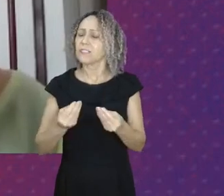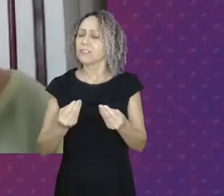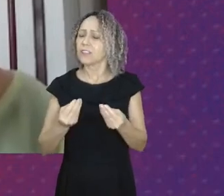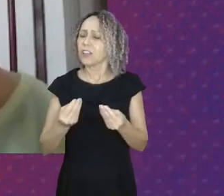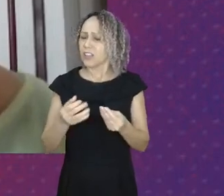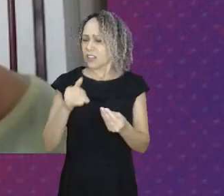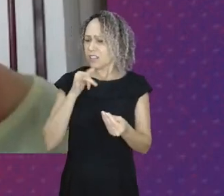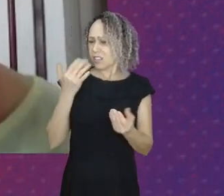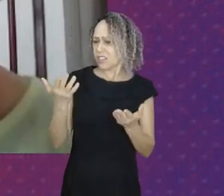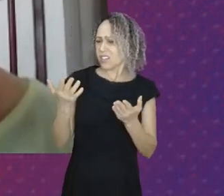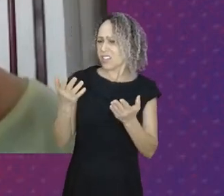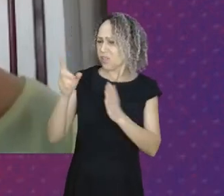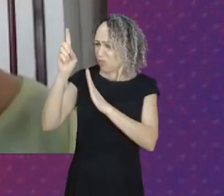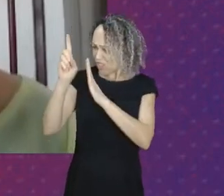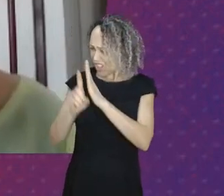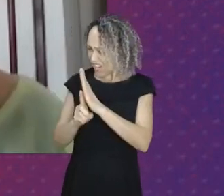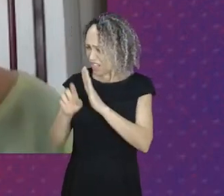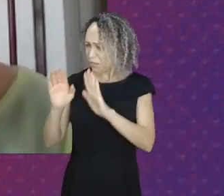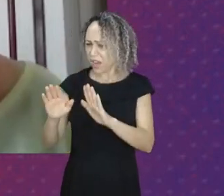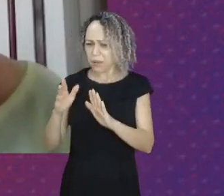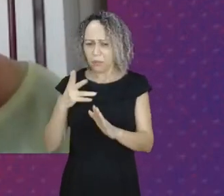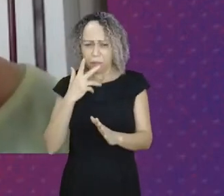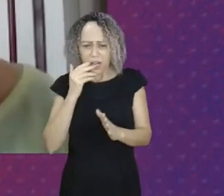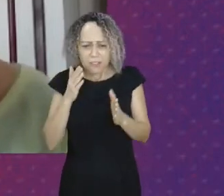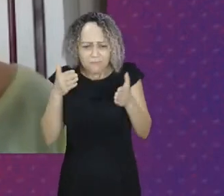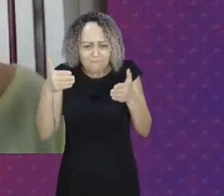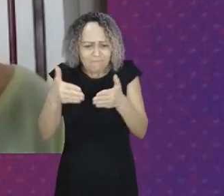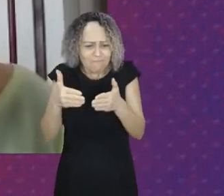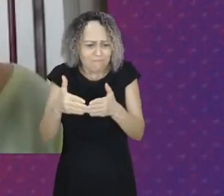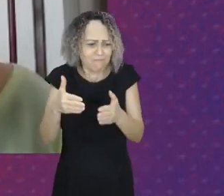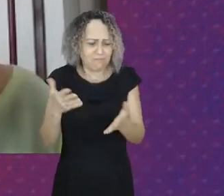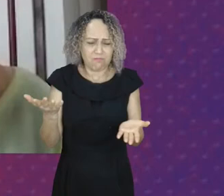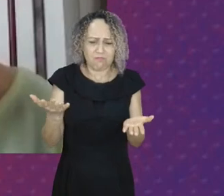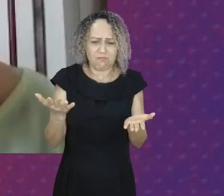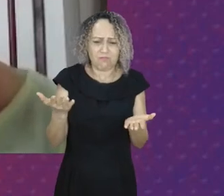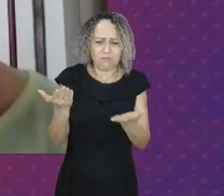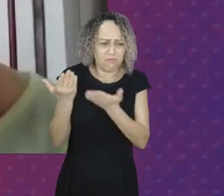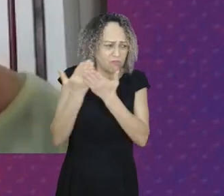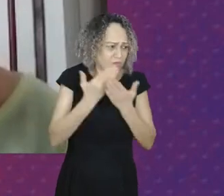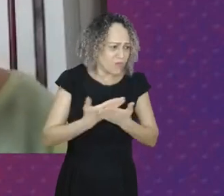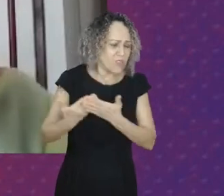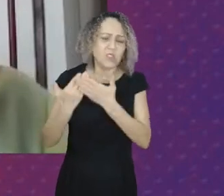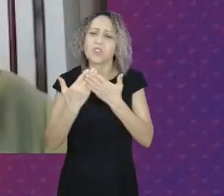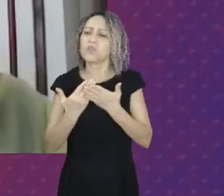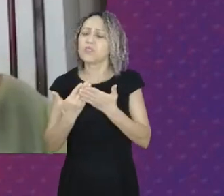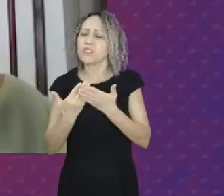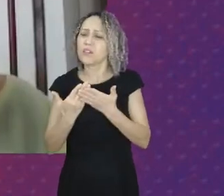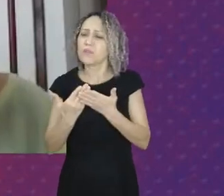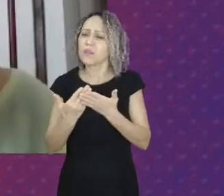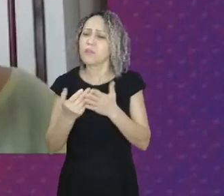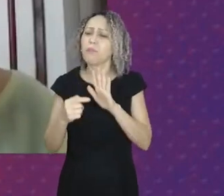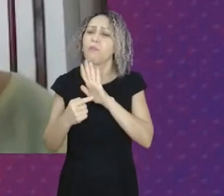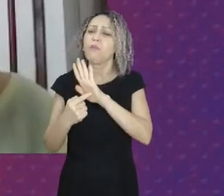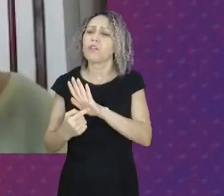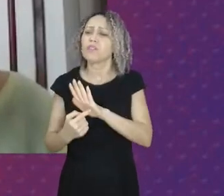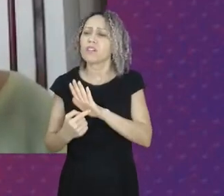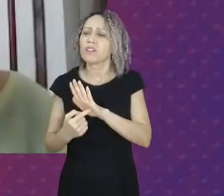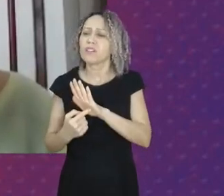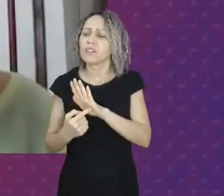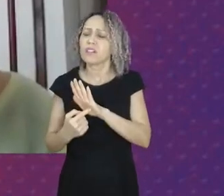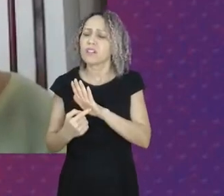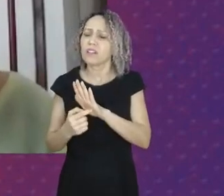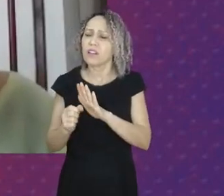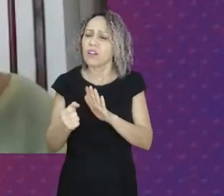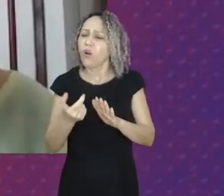um direito constitutivo desses povos, porque atualmente os estudos também arqueológicos mostram o quanto